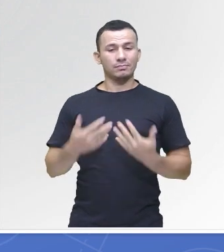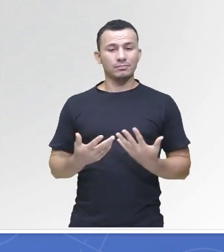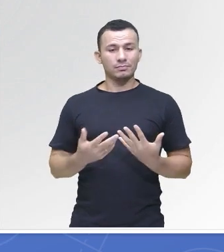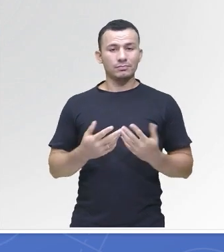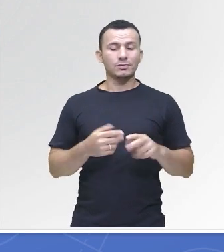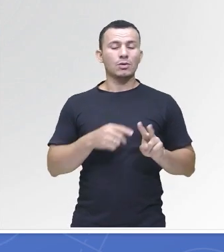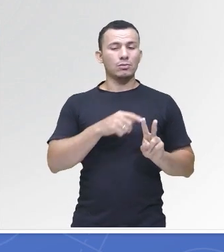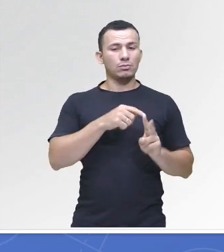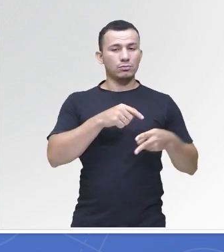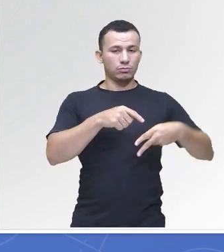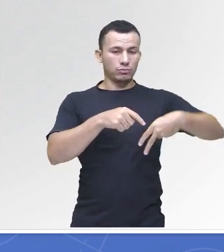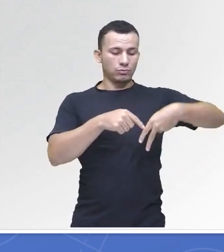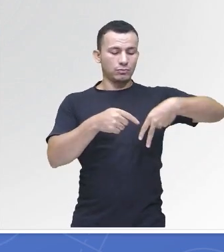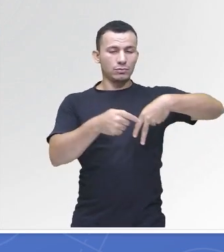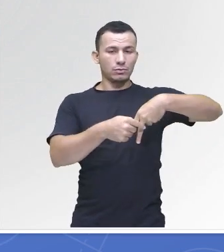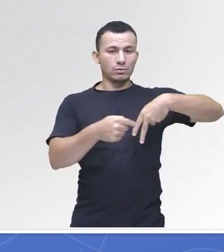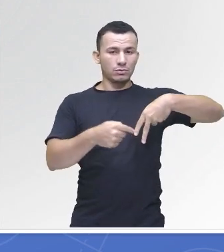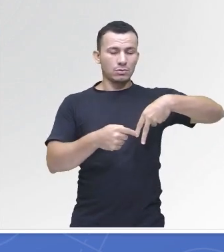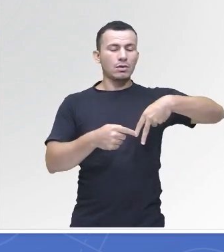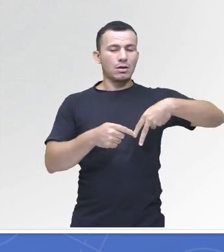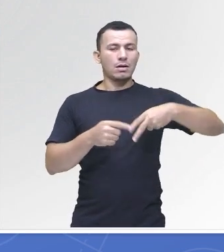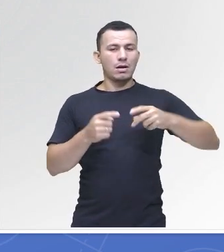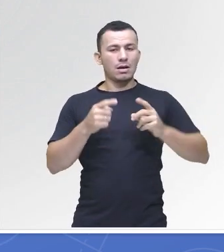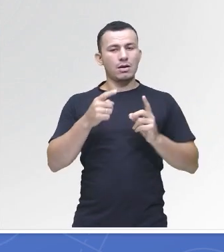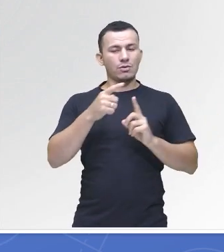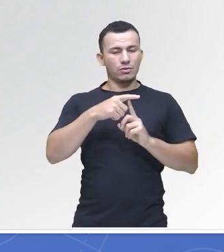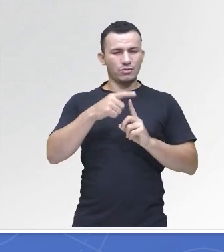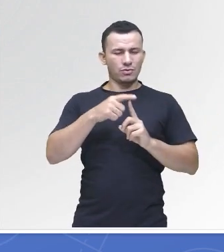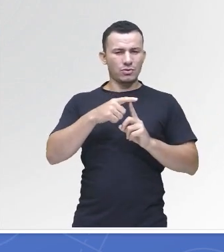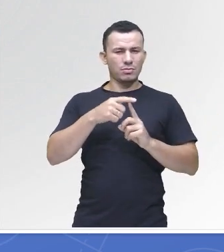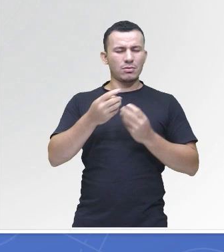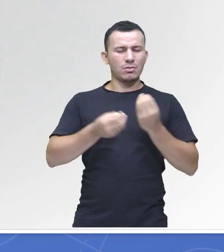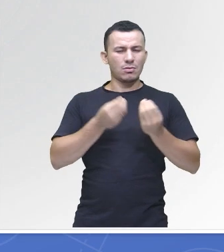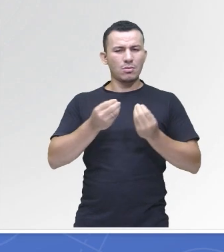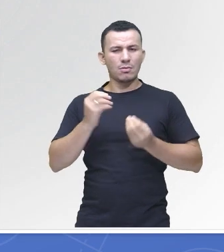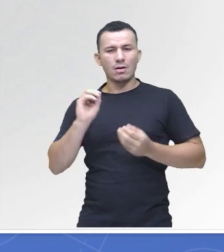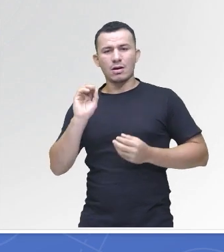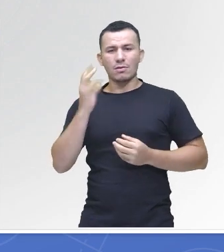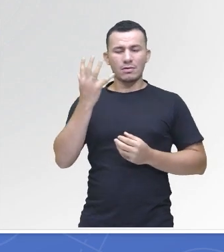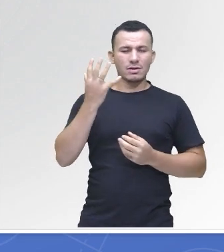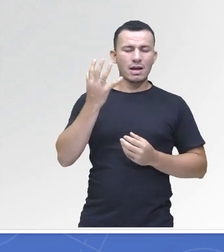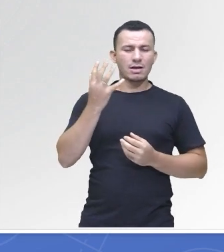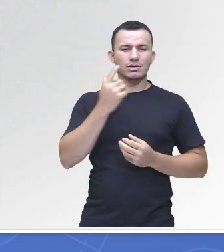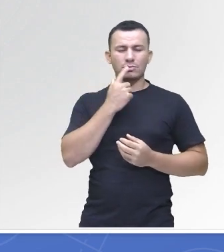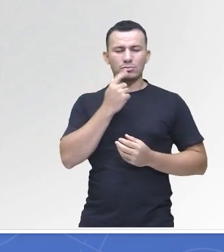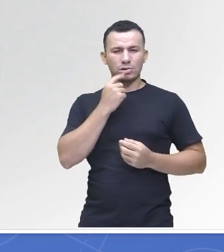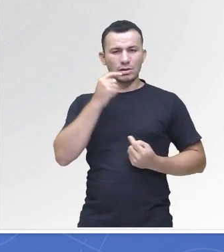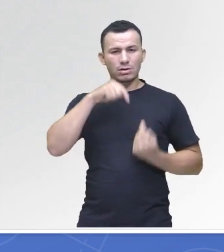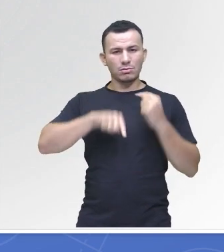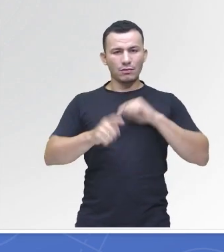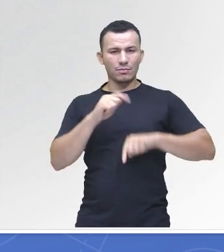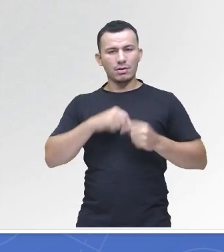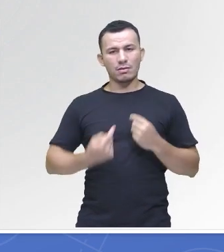retorno venoso é importante aí a ação dos músculos para retornar esse sangue para o nosso